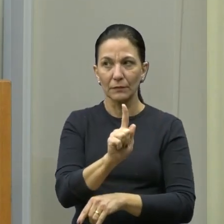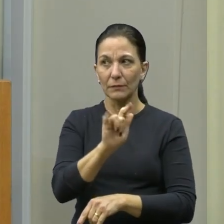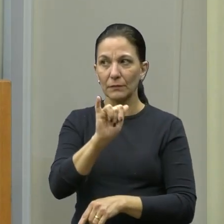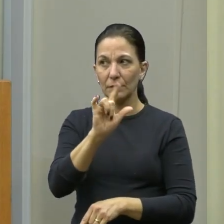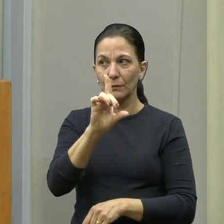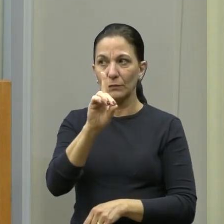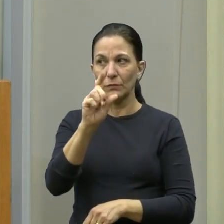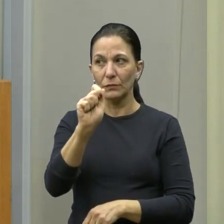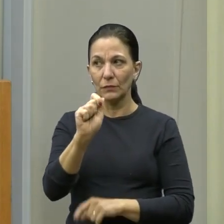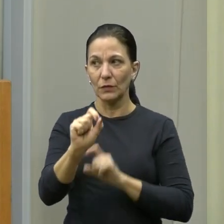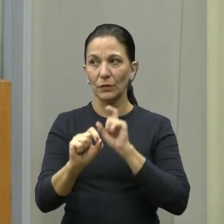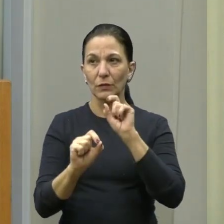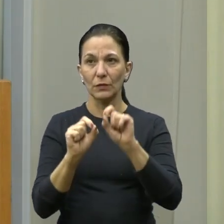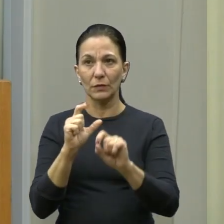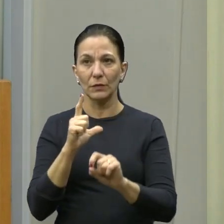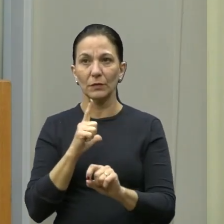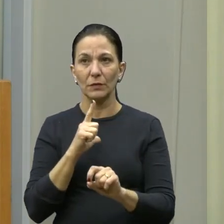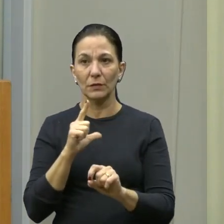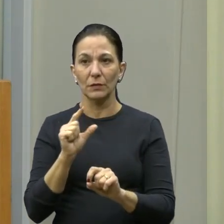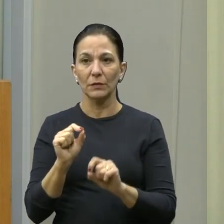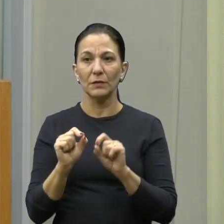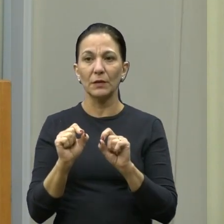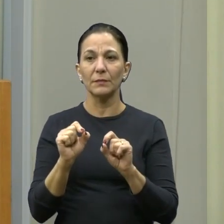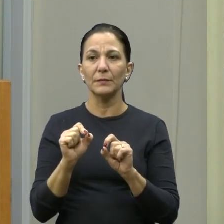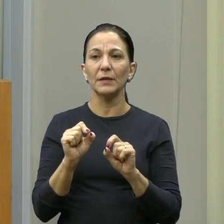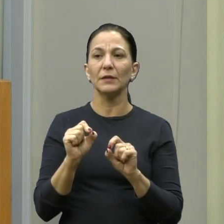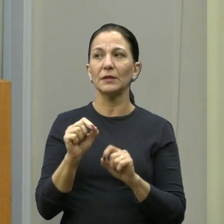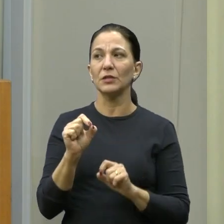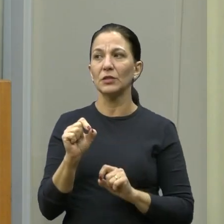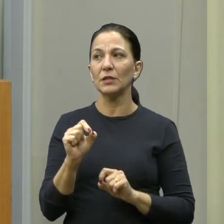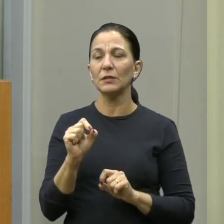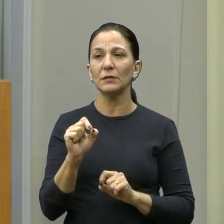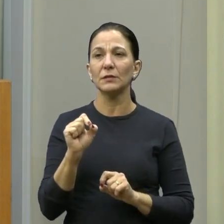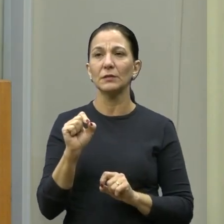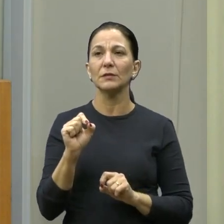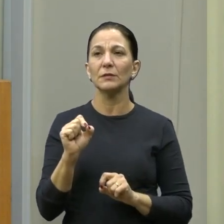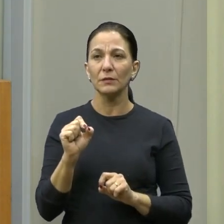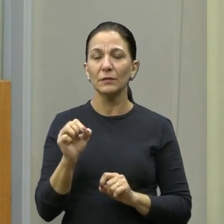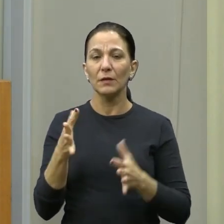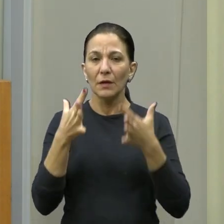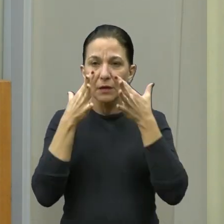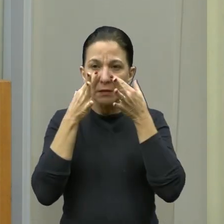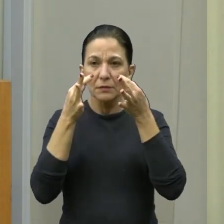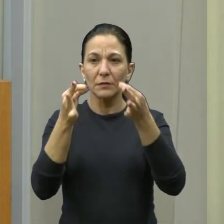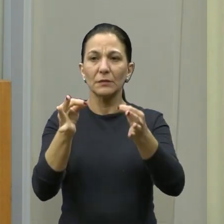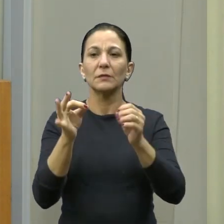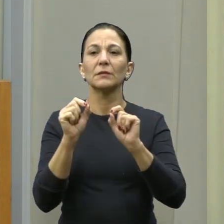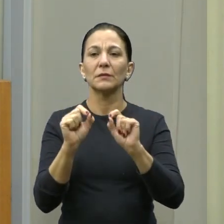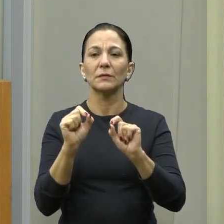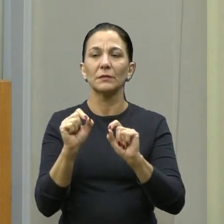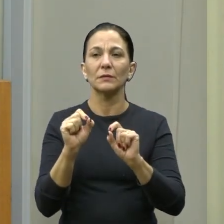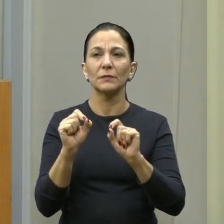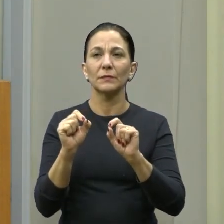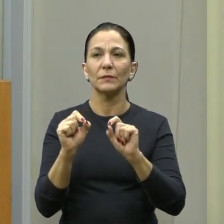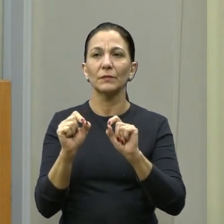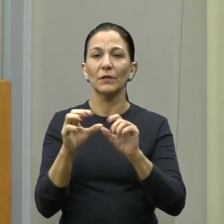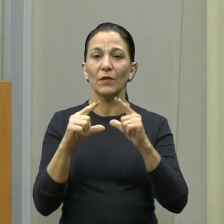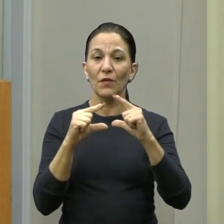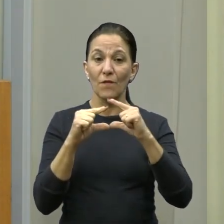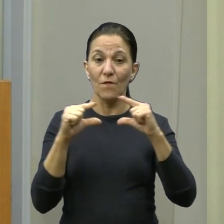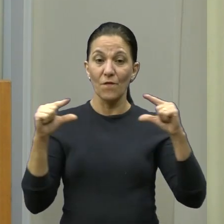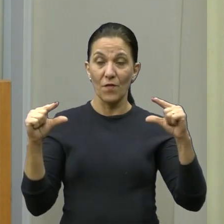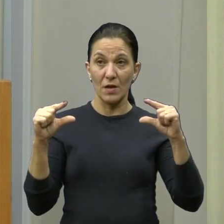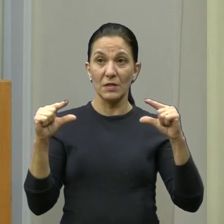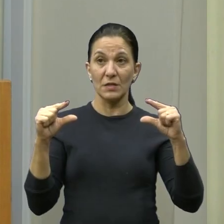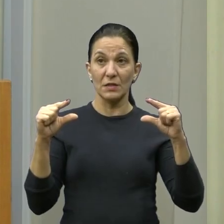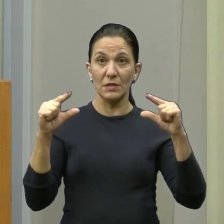a unidade do Gilda no São Rafael, como o Gilda Integral no Harmonia. E me chamou muita atenção uma frase que estava